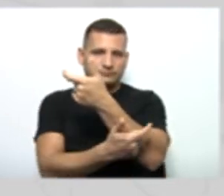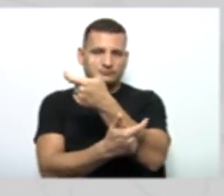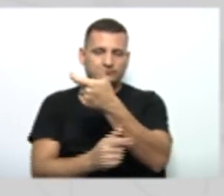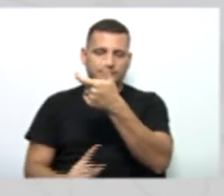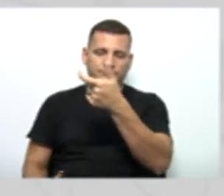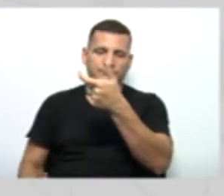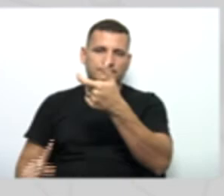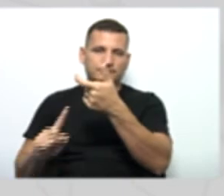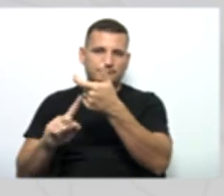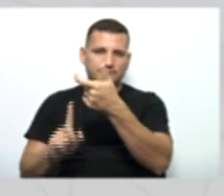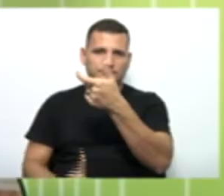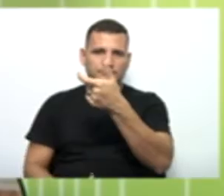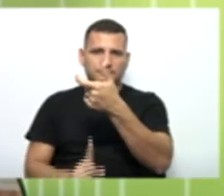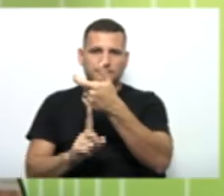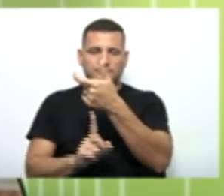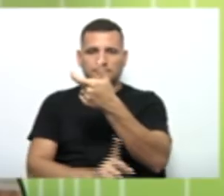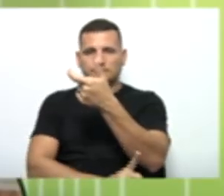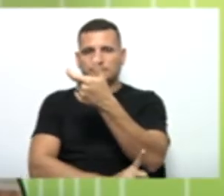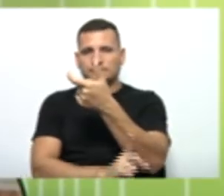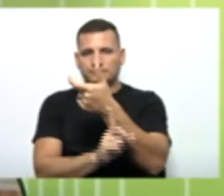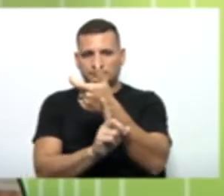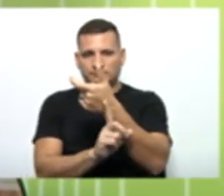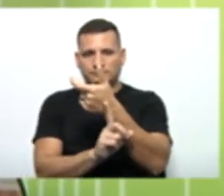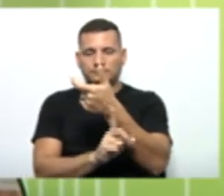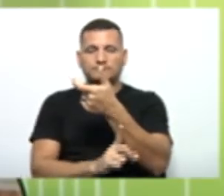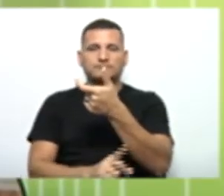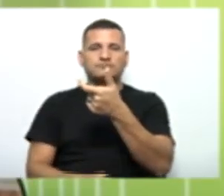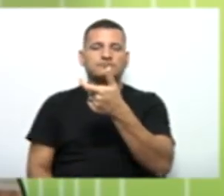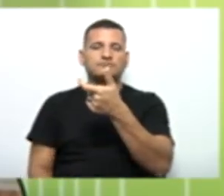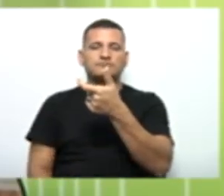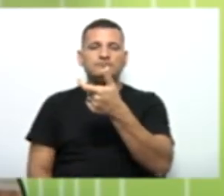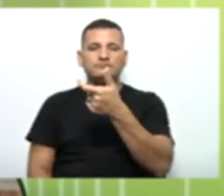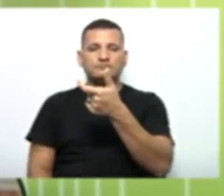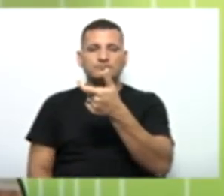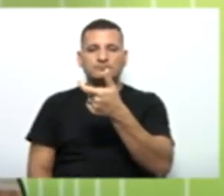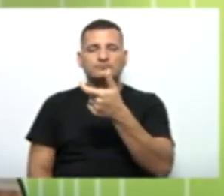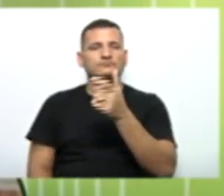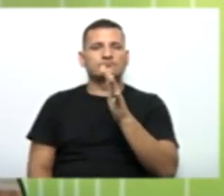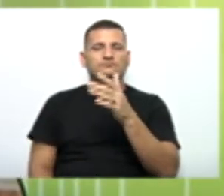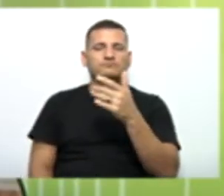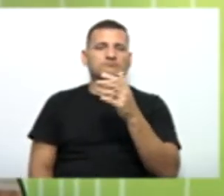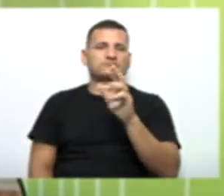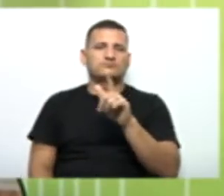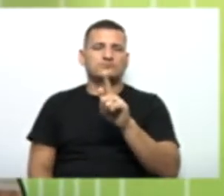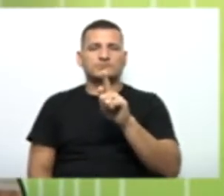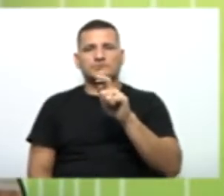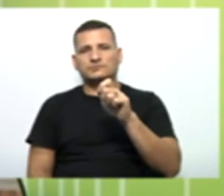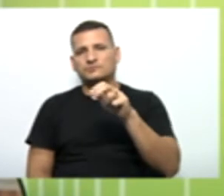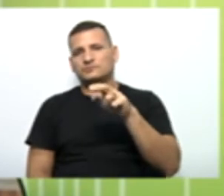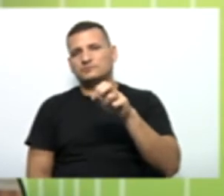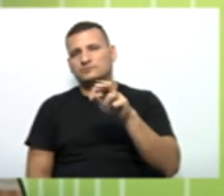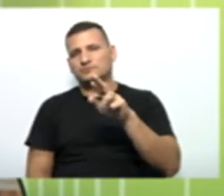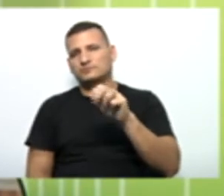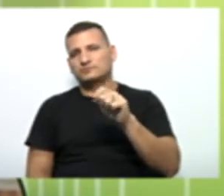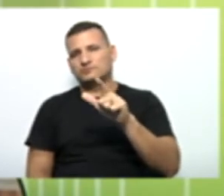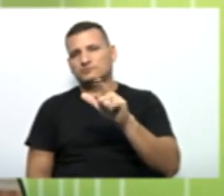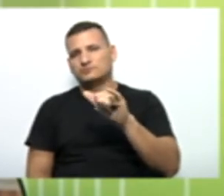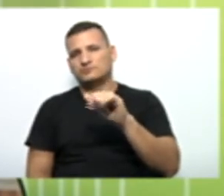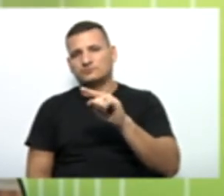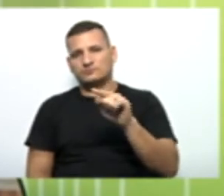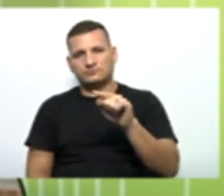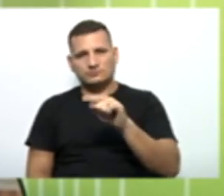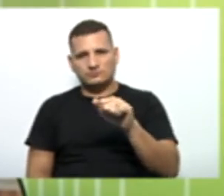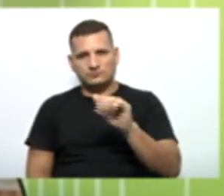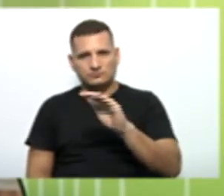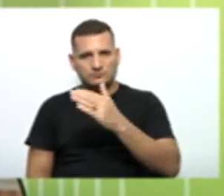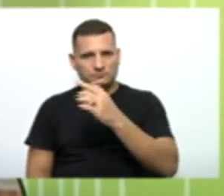vem aqui, ó. Quando você ouvir herança e generalização, eles vão estar relacionados sim, gente, ó, eles vão